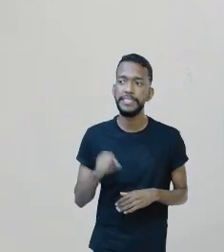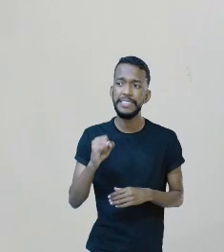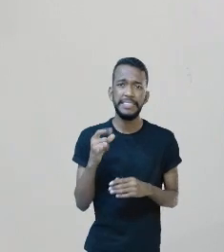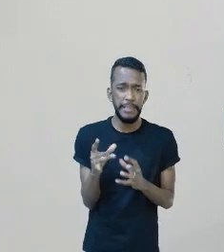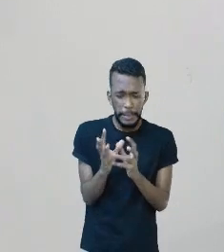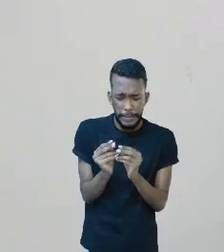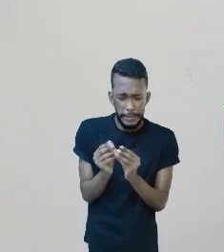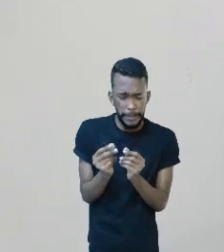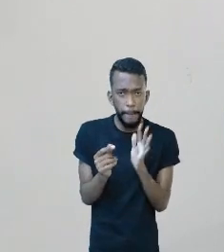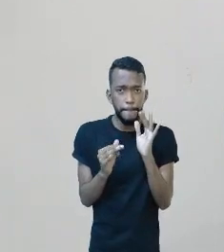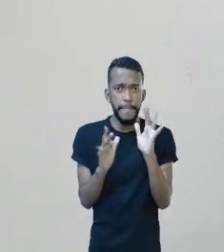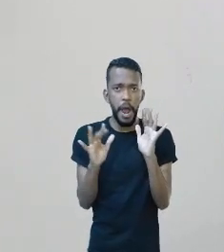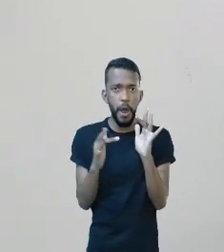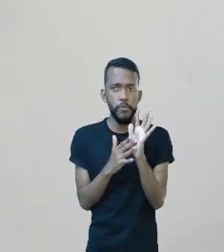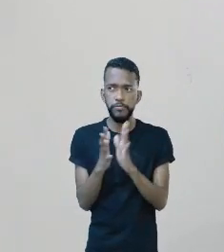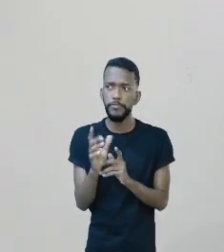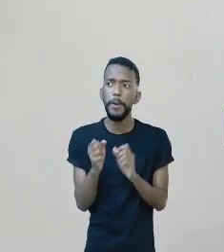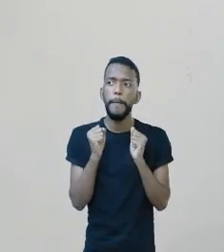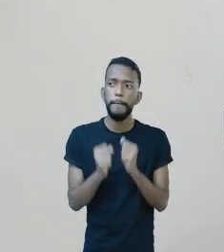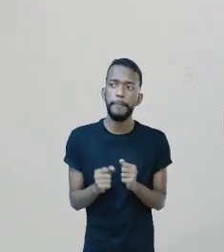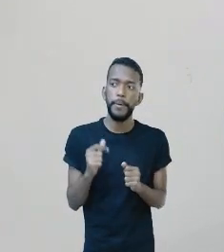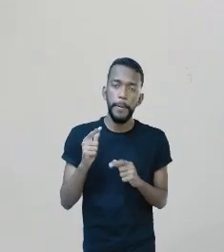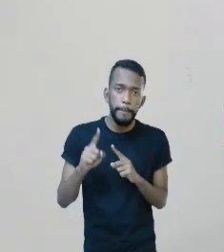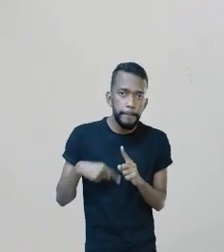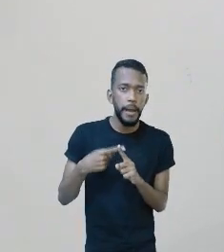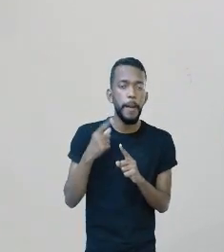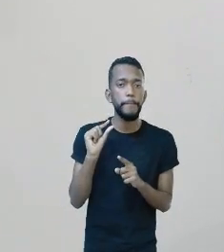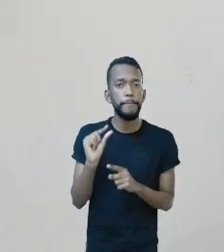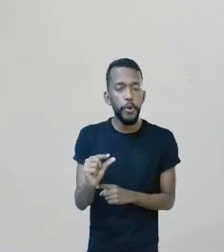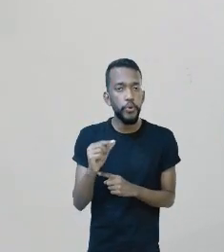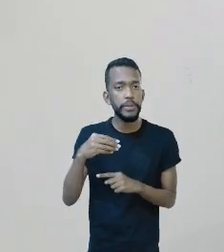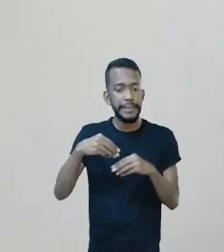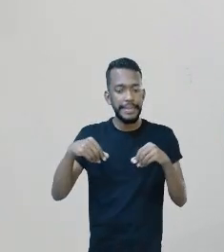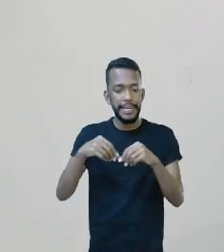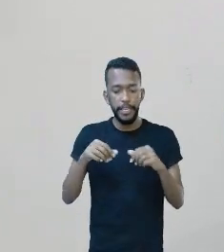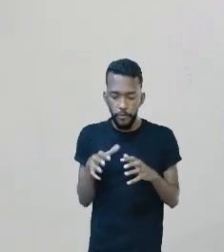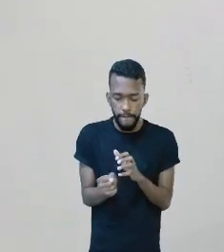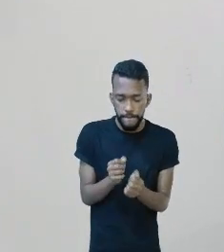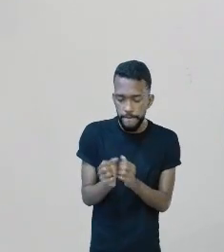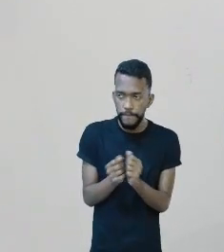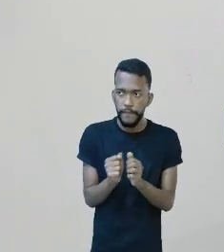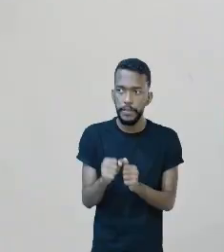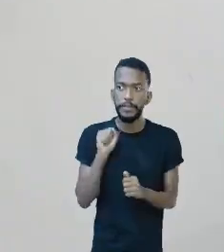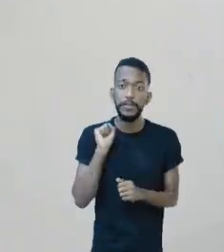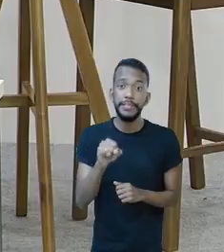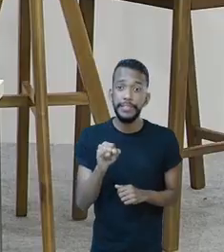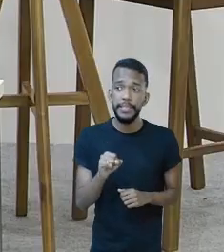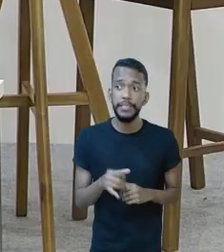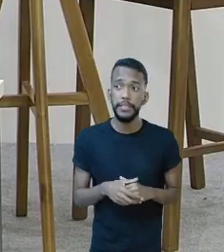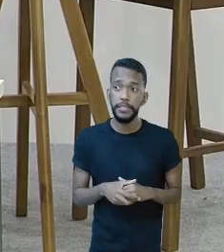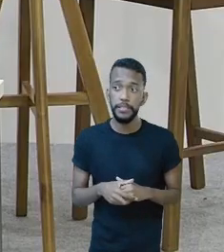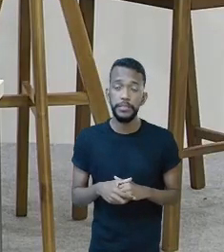tiver grudando na sua mão, você pode botar mais um pouco de trigo. E quando